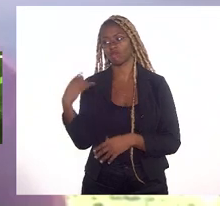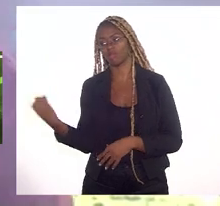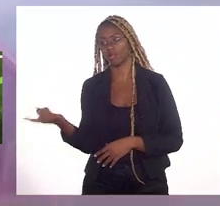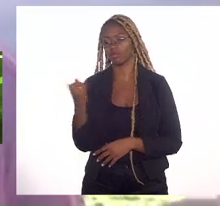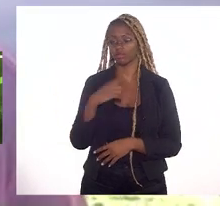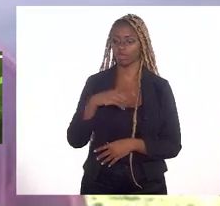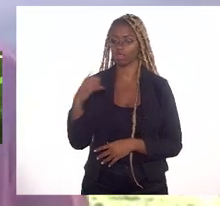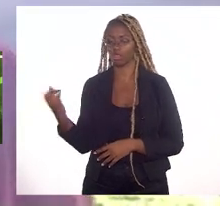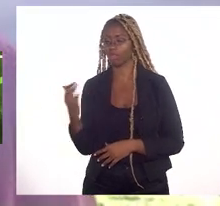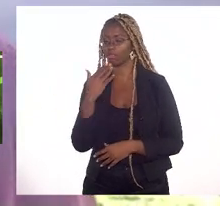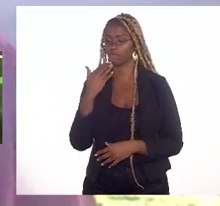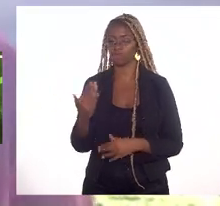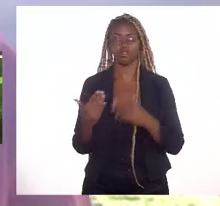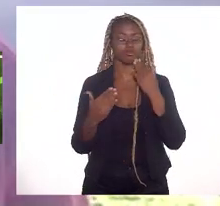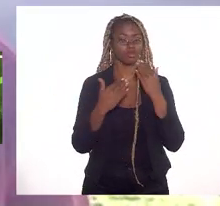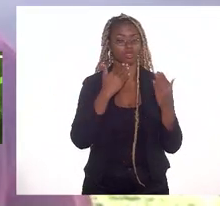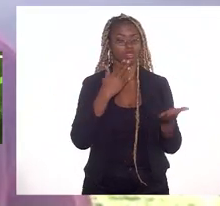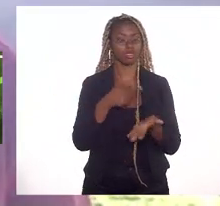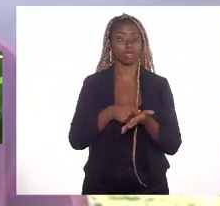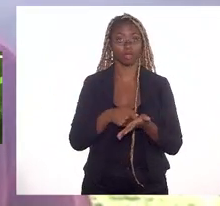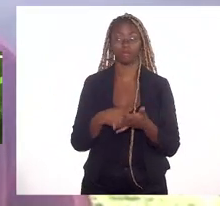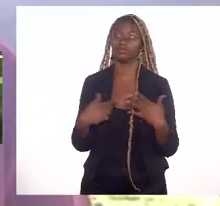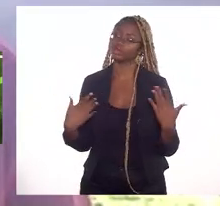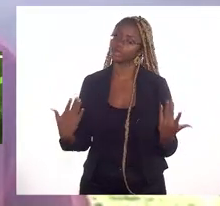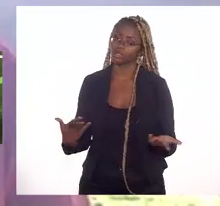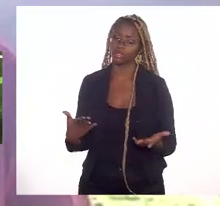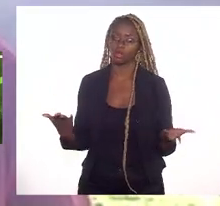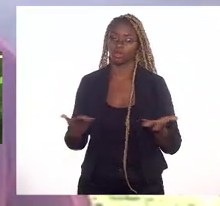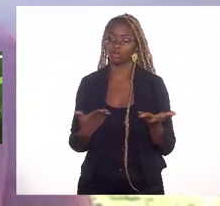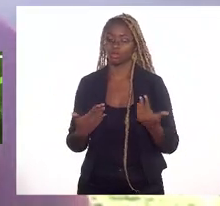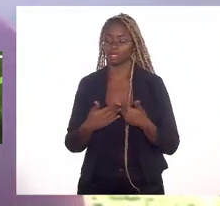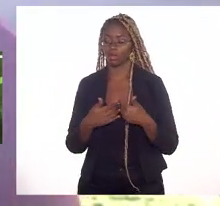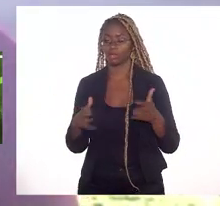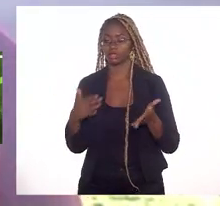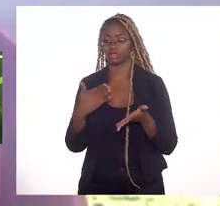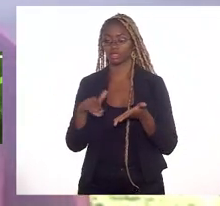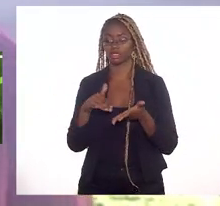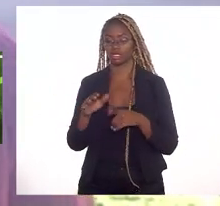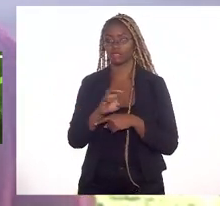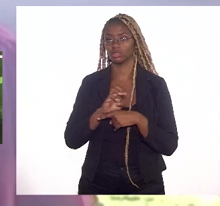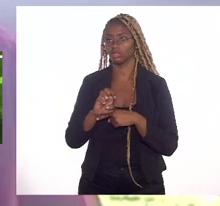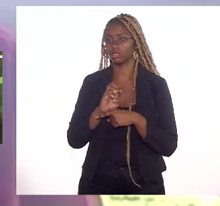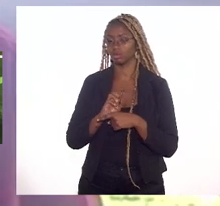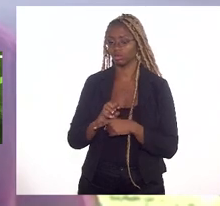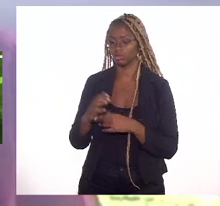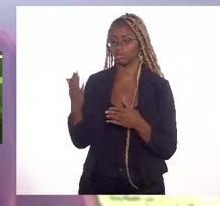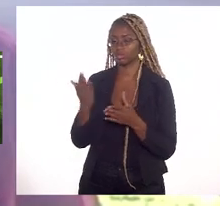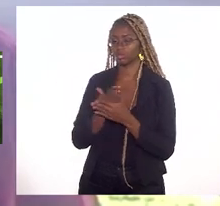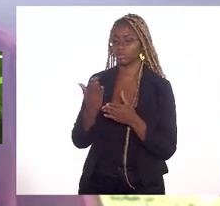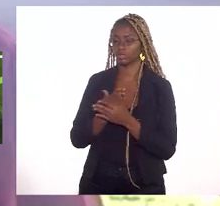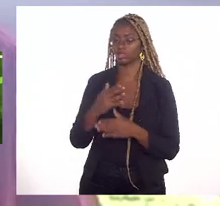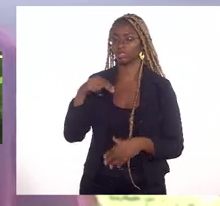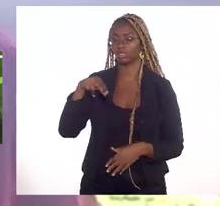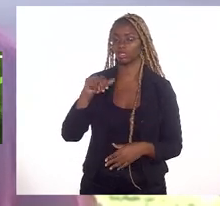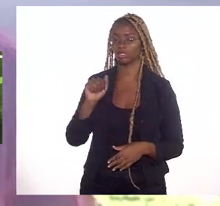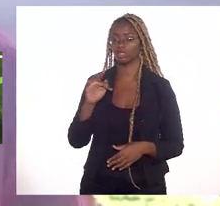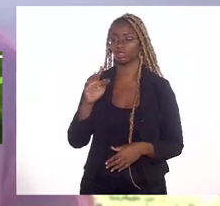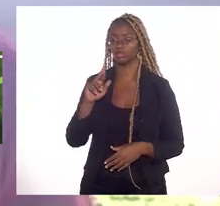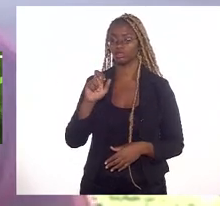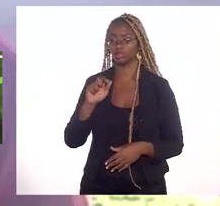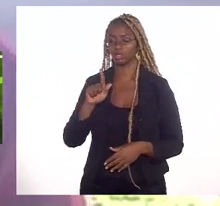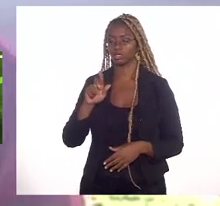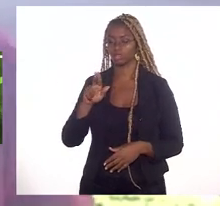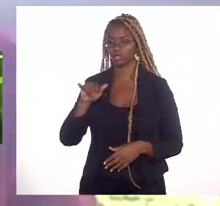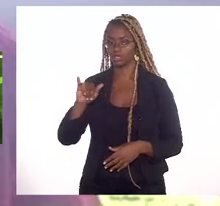muitas exigências. O que a gente tem hoje aberto na Secretaria de Estado é o processo de habilitação do Gafreguinle, que é o Hospital Universitário